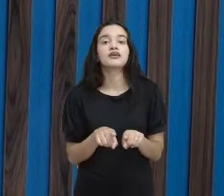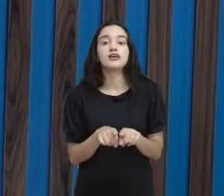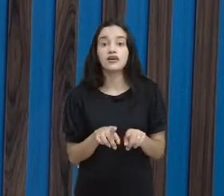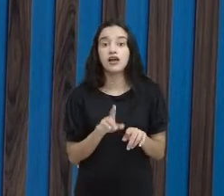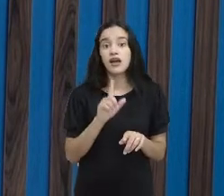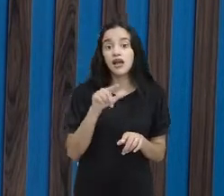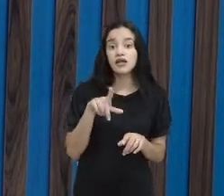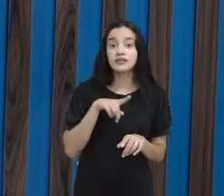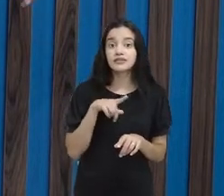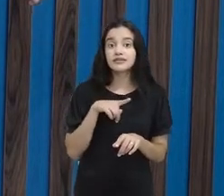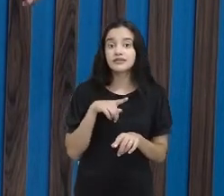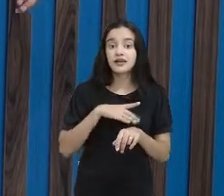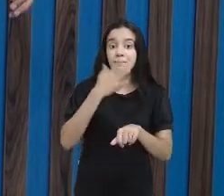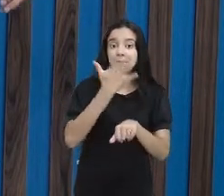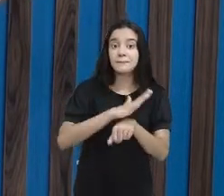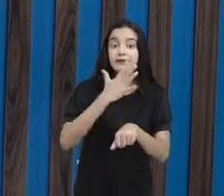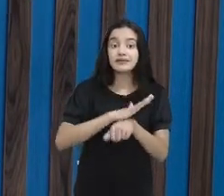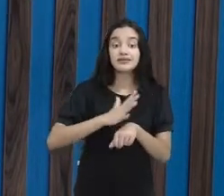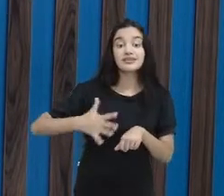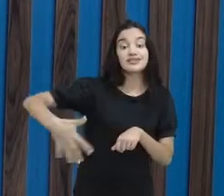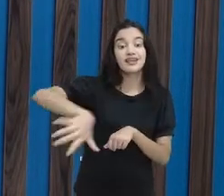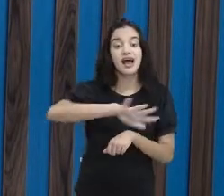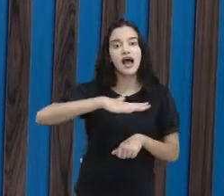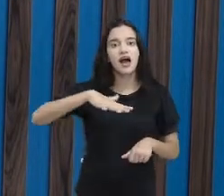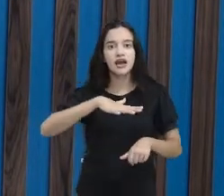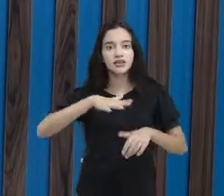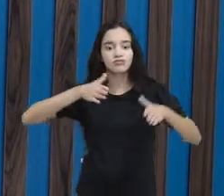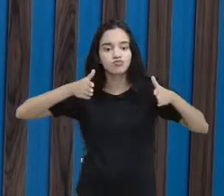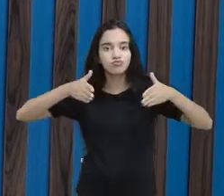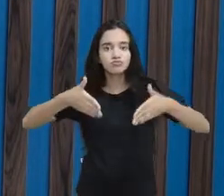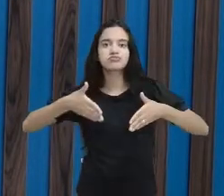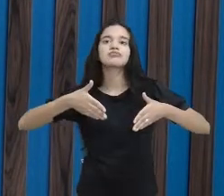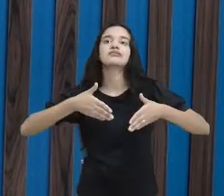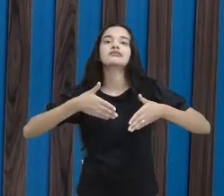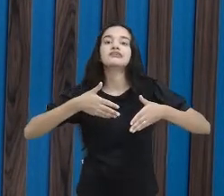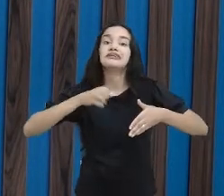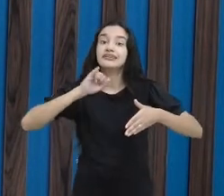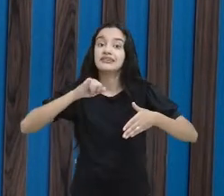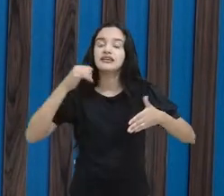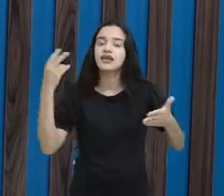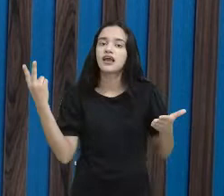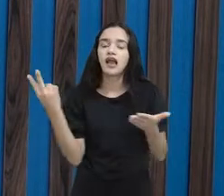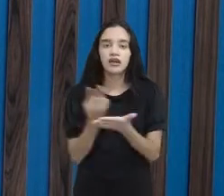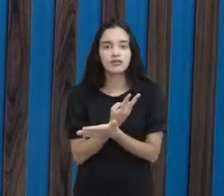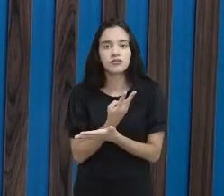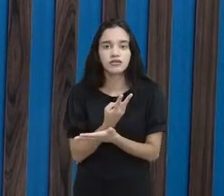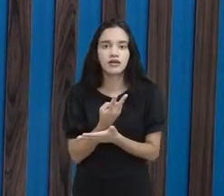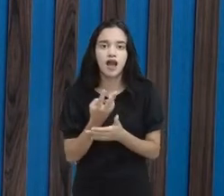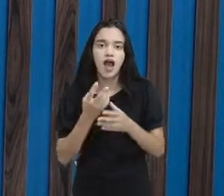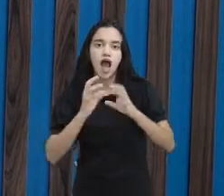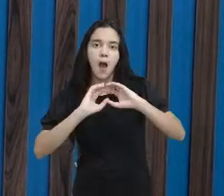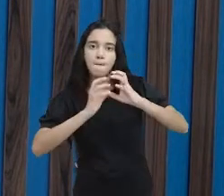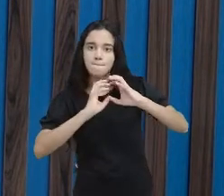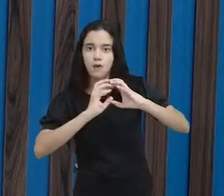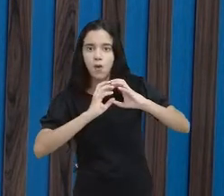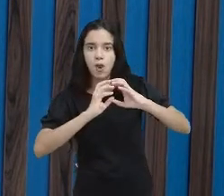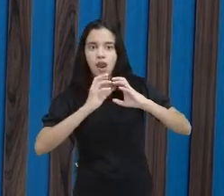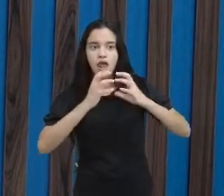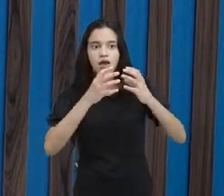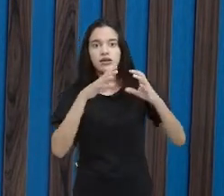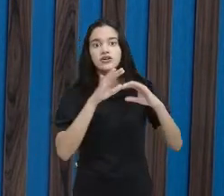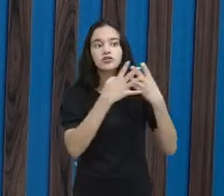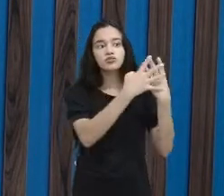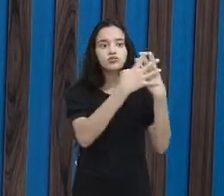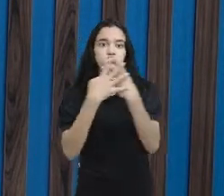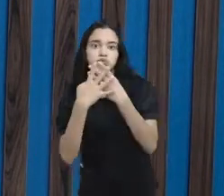disso, ele tem que ser feito naquela área, né? Você não pode, se você errar, e aí foi o que eu falei. De repente a bola pode ficar na rede, ou você pode, durante